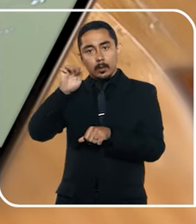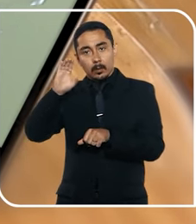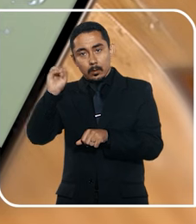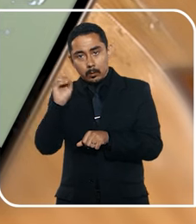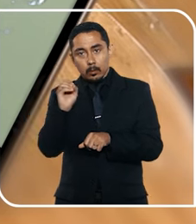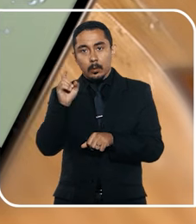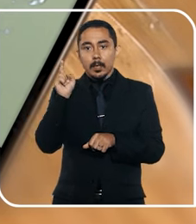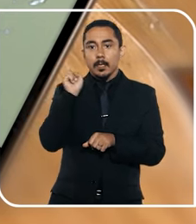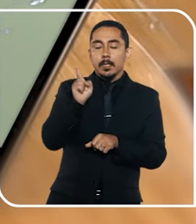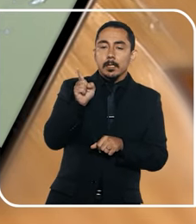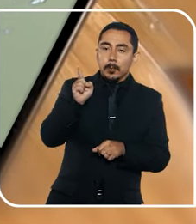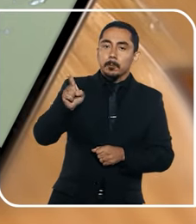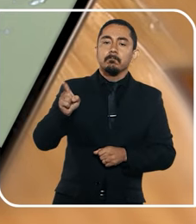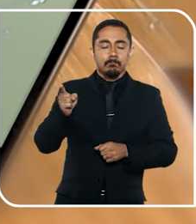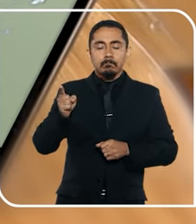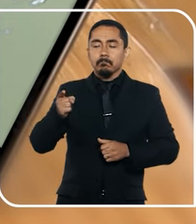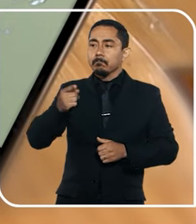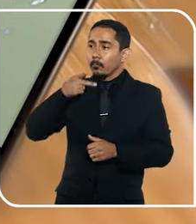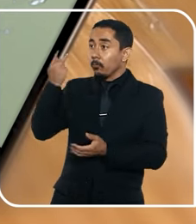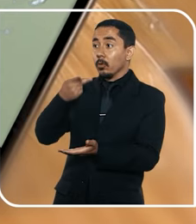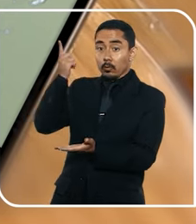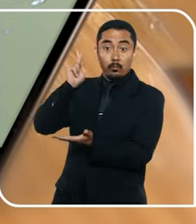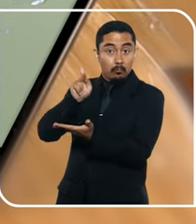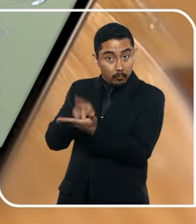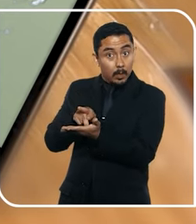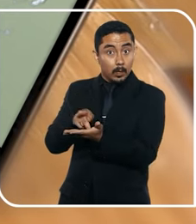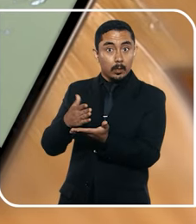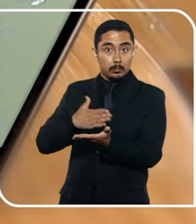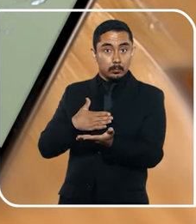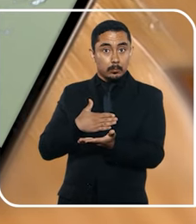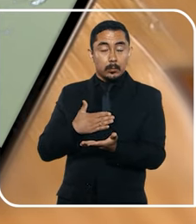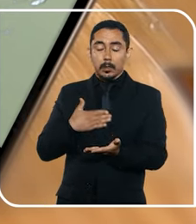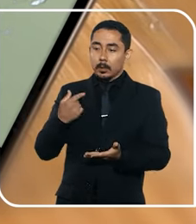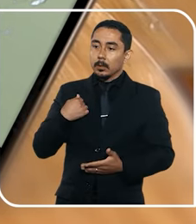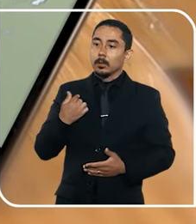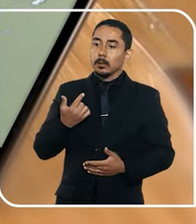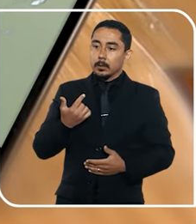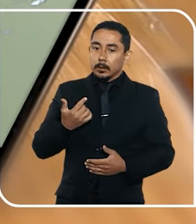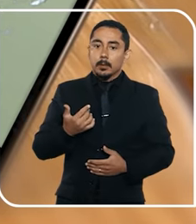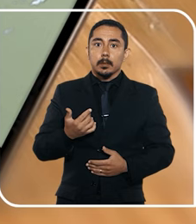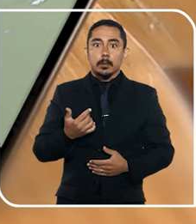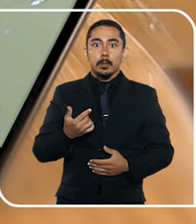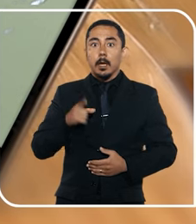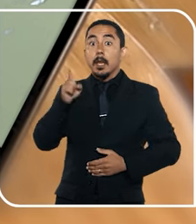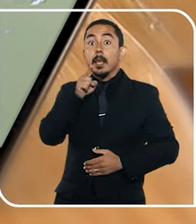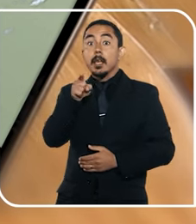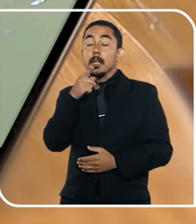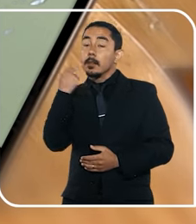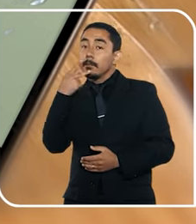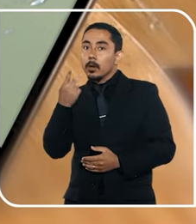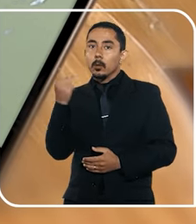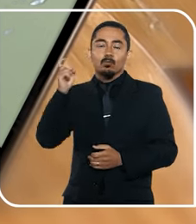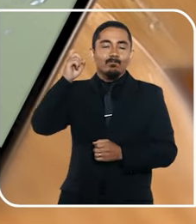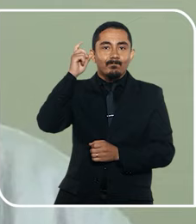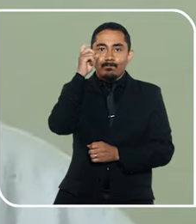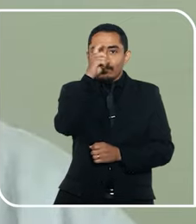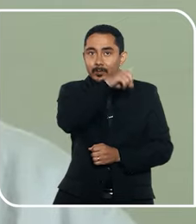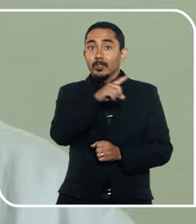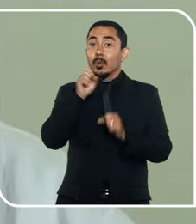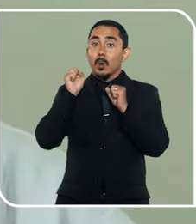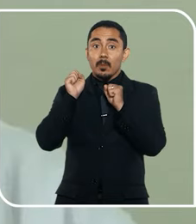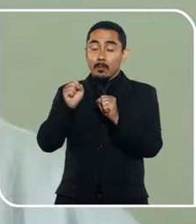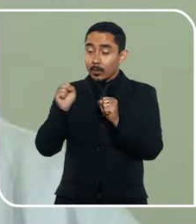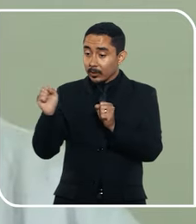né? O Dr. Franco, ele foi muito sincero comigo no começo, dizendo que poderia ser muito difícil, poderia